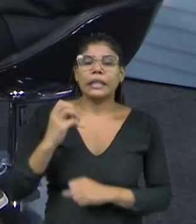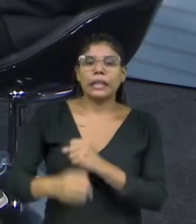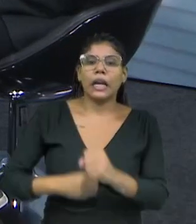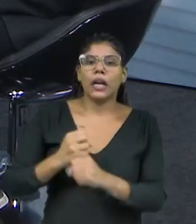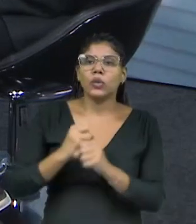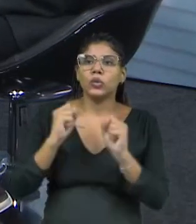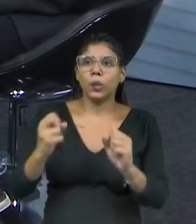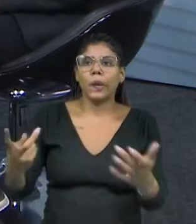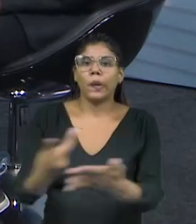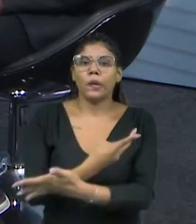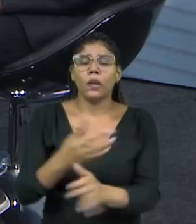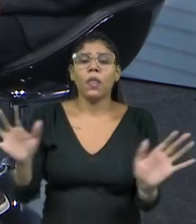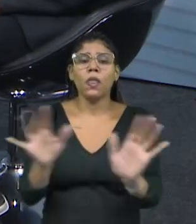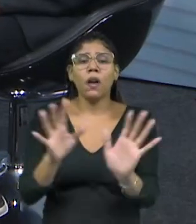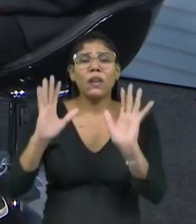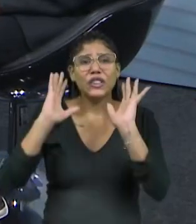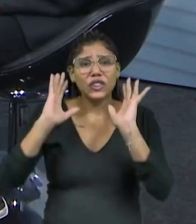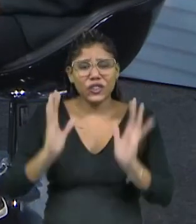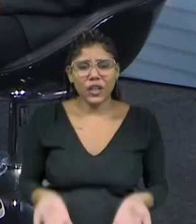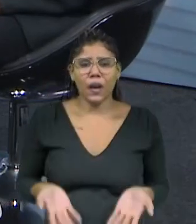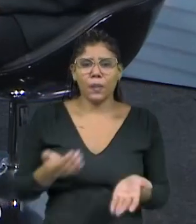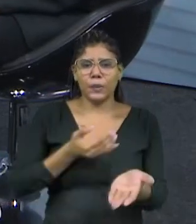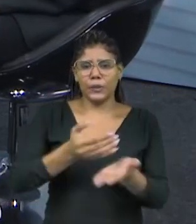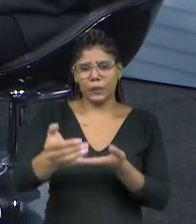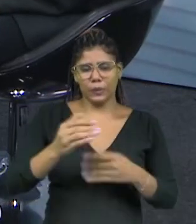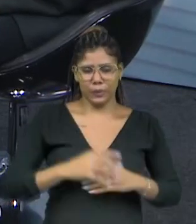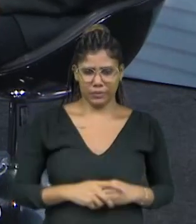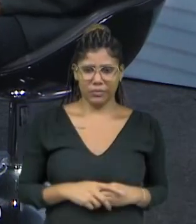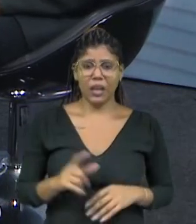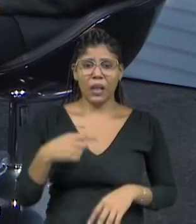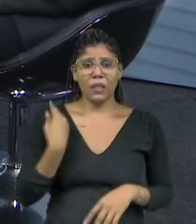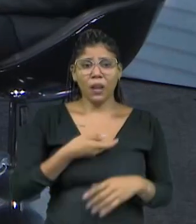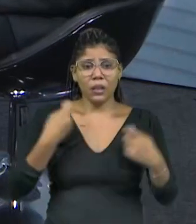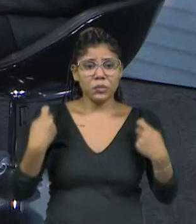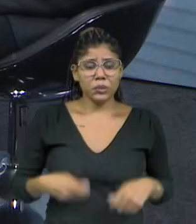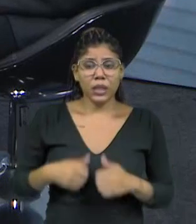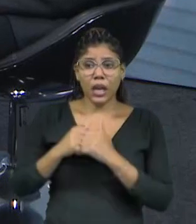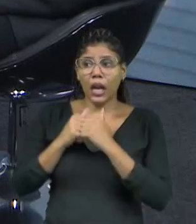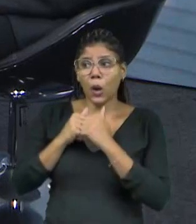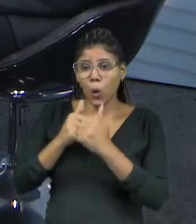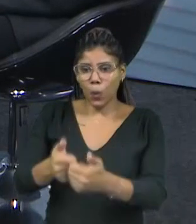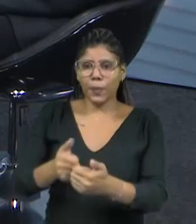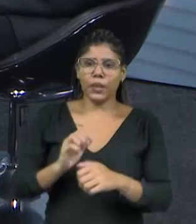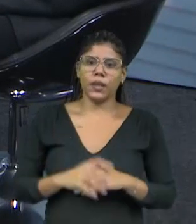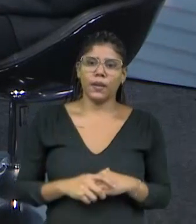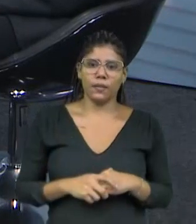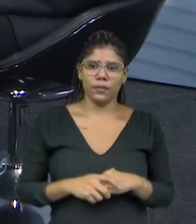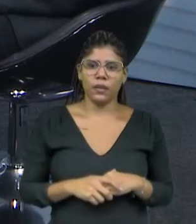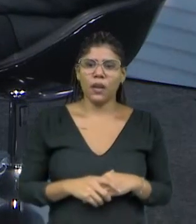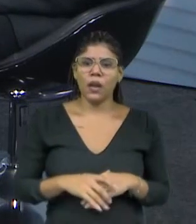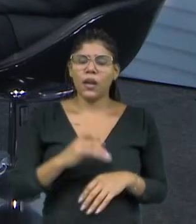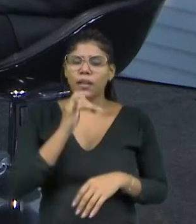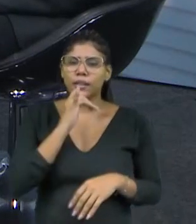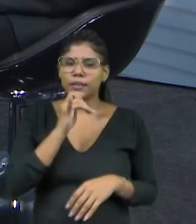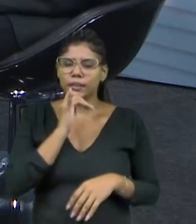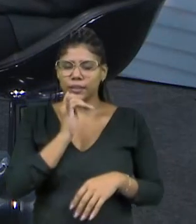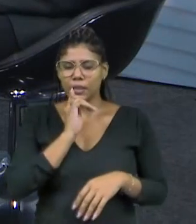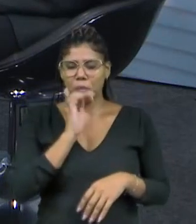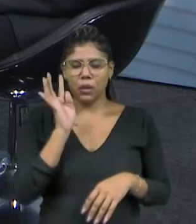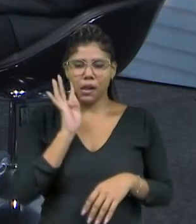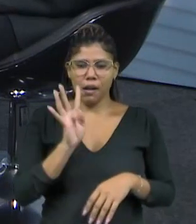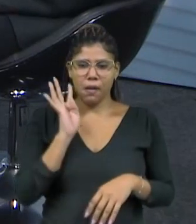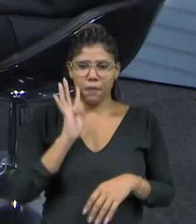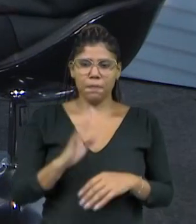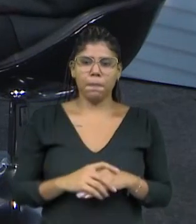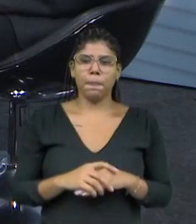Já está acontecendo. Hoje tem que ser planejado, acompanhado, como disseram. Mas isso já está... Um exemplo interessante,